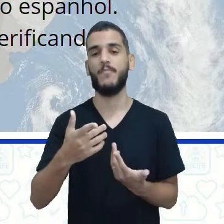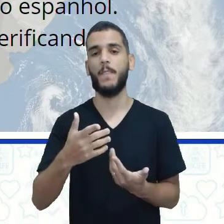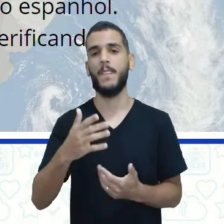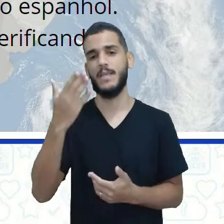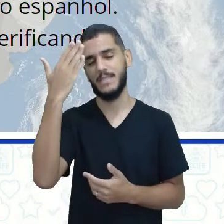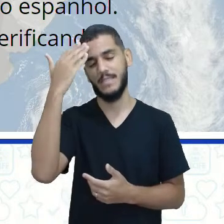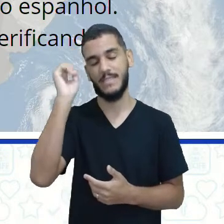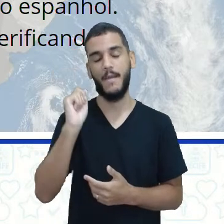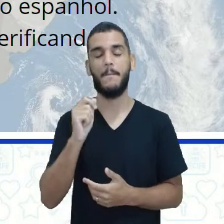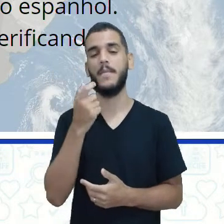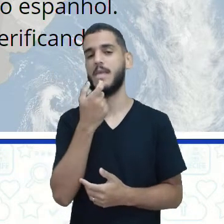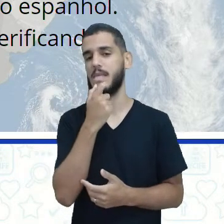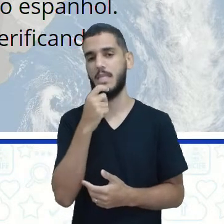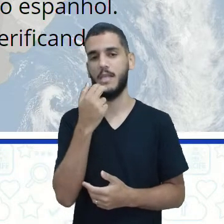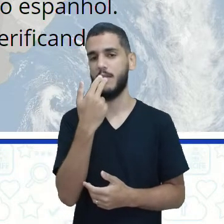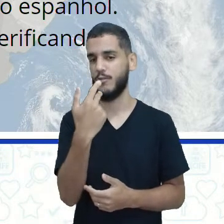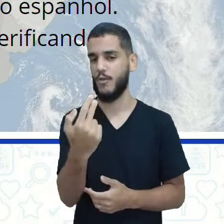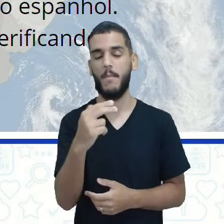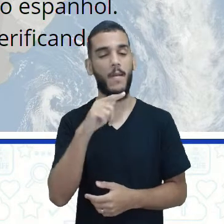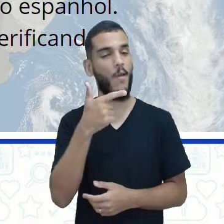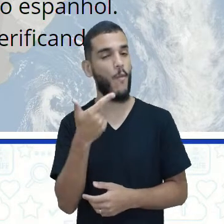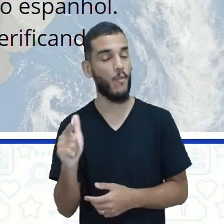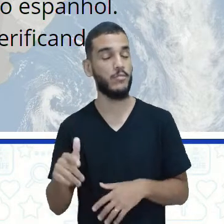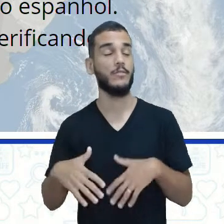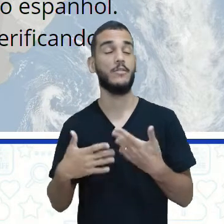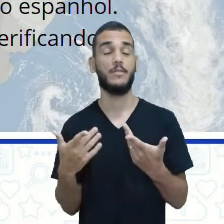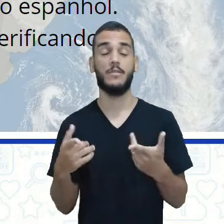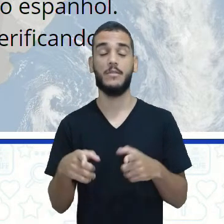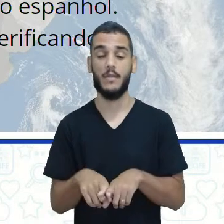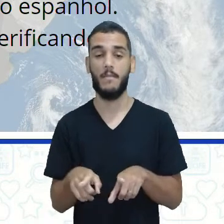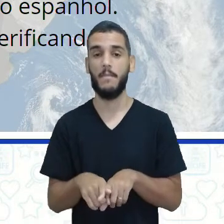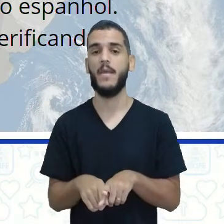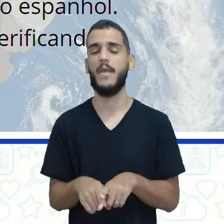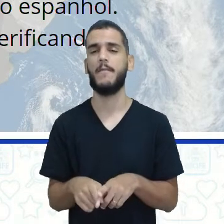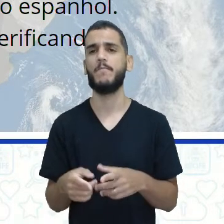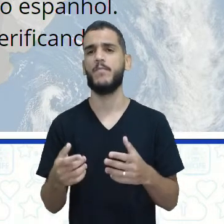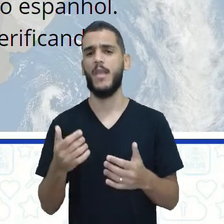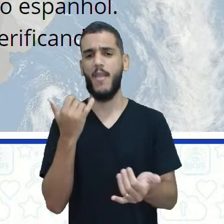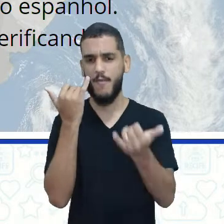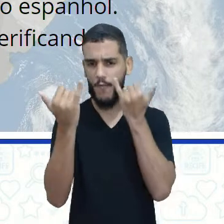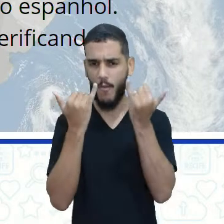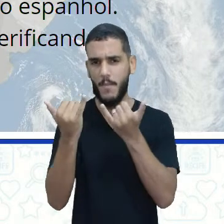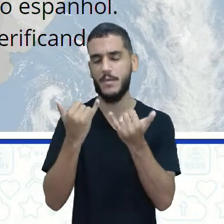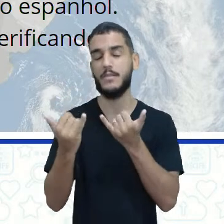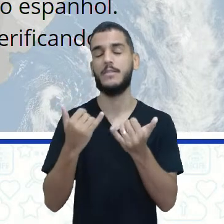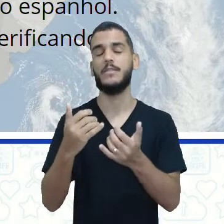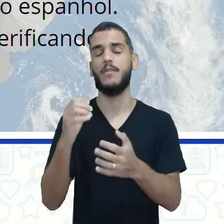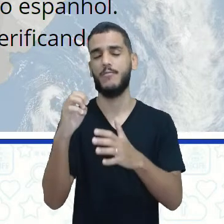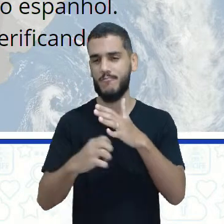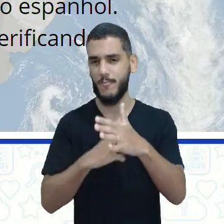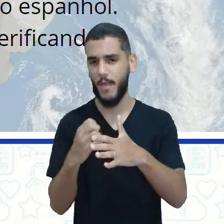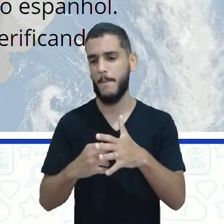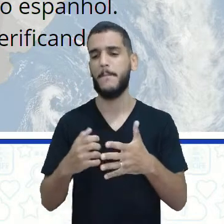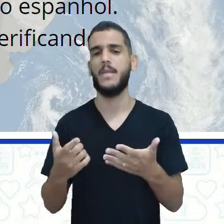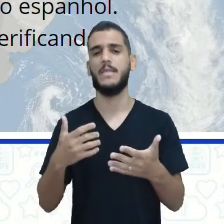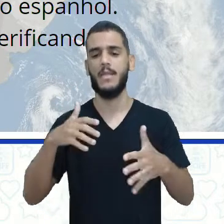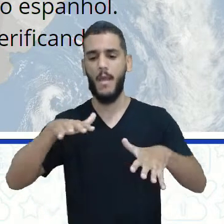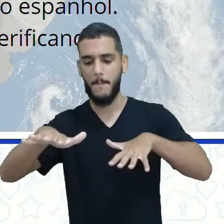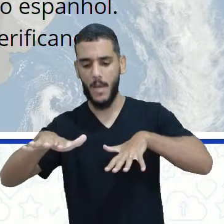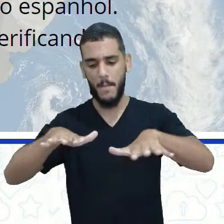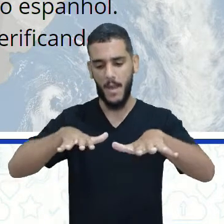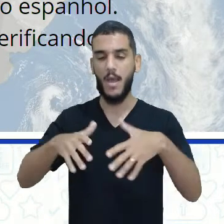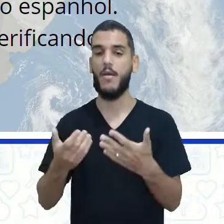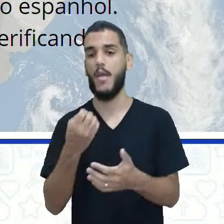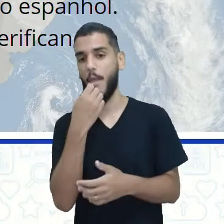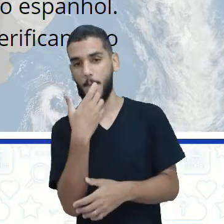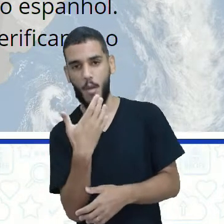no mínimo o inglês e o espanhol, né? Informar-se sobre as empresas concorrentes, verificando o que elas têm de